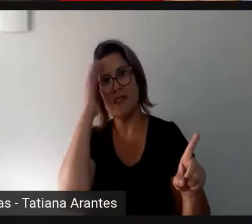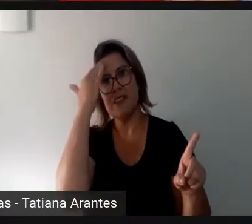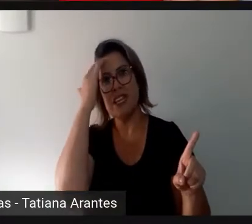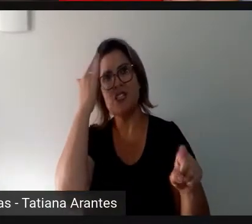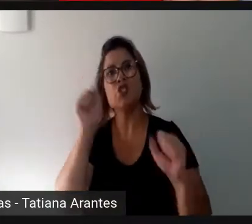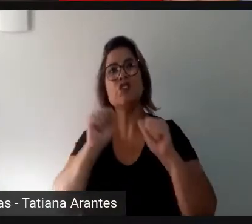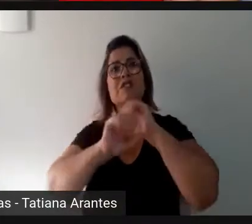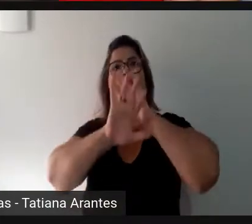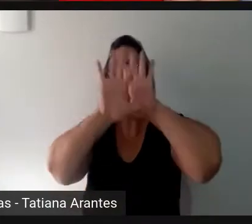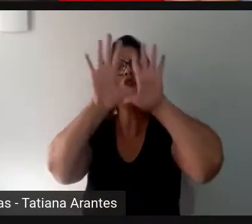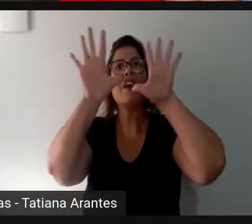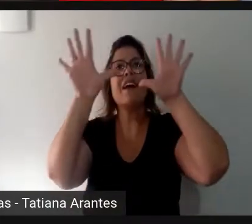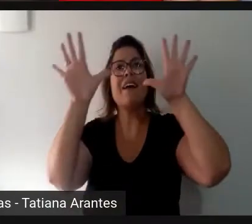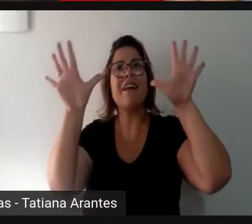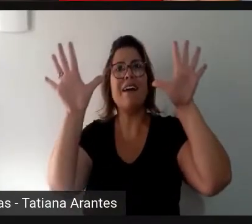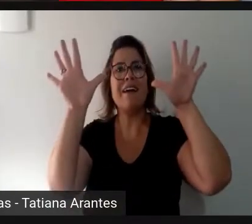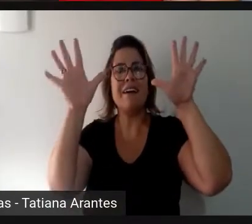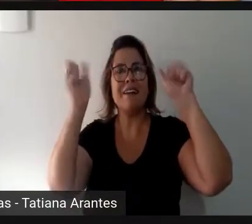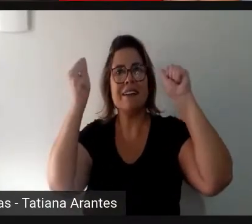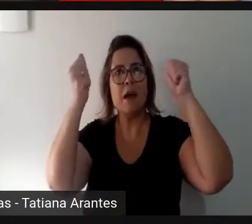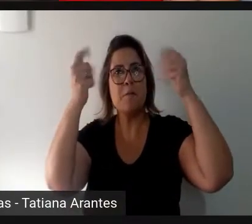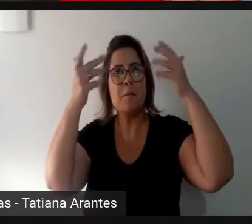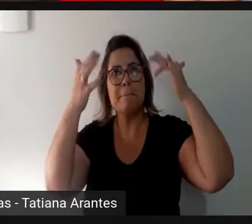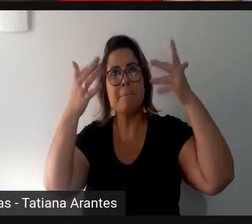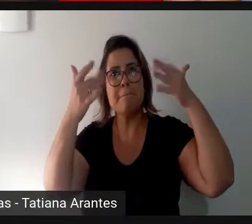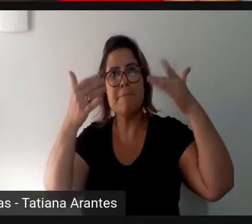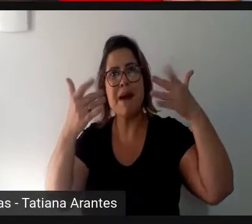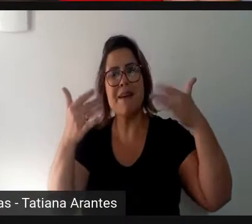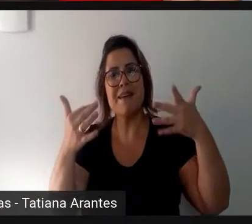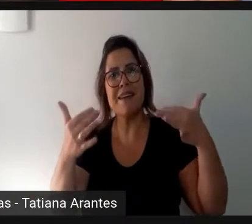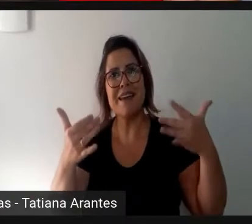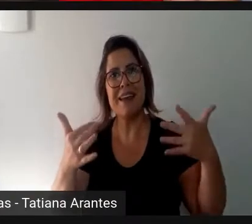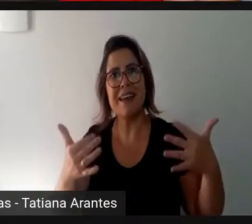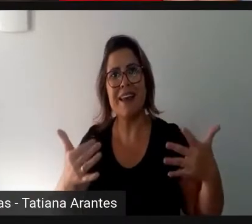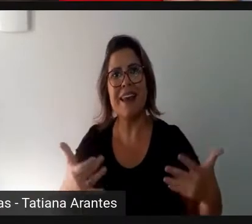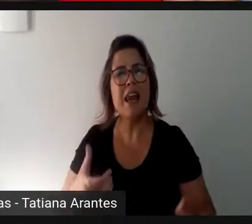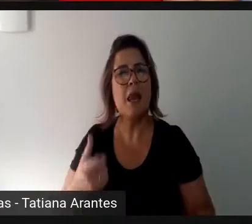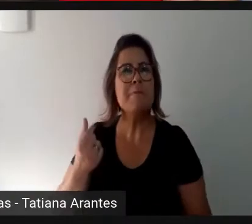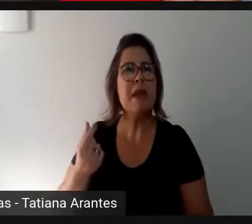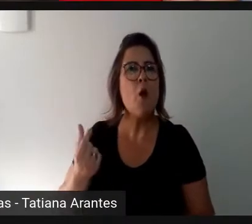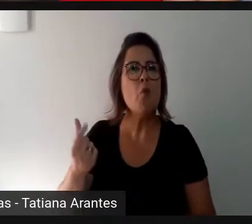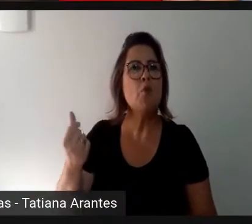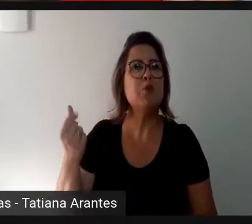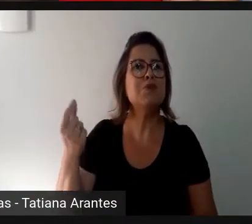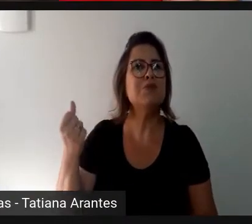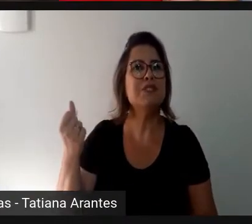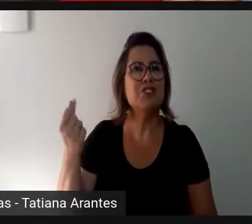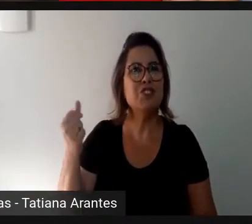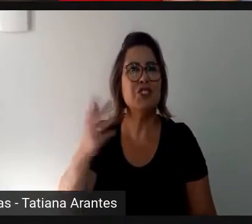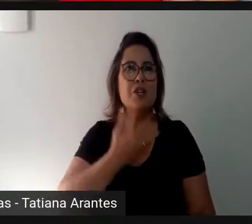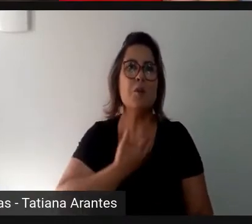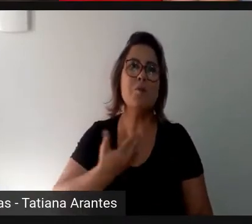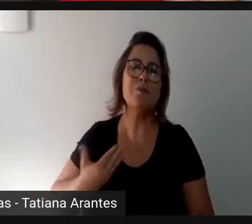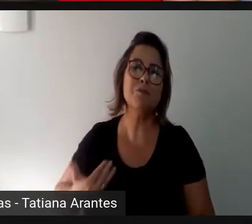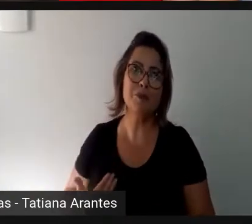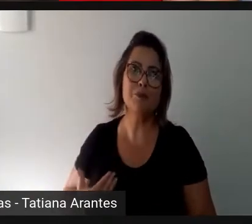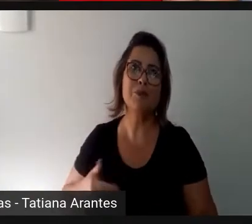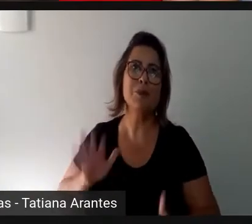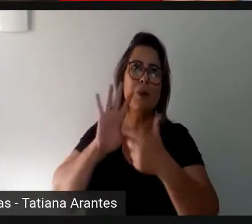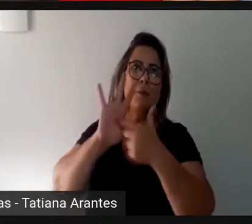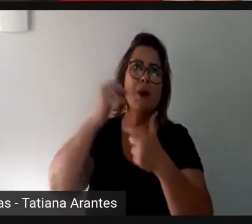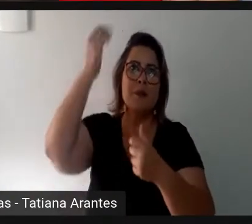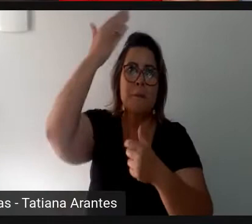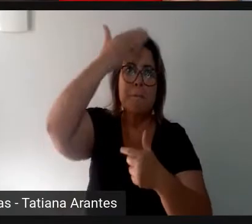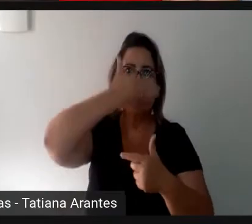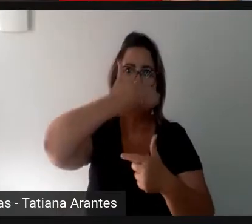E explica. Quanto mais complexo e mais dinheiro você estiver lidando, mais preste contas, mais